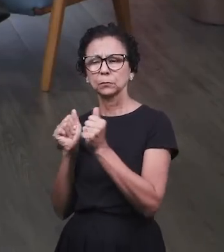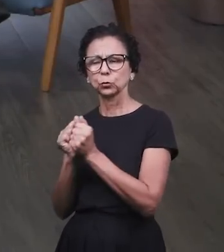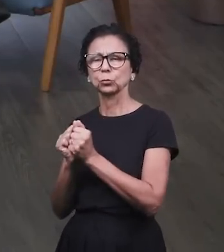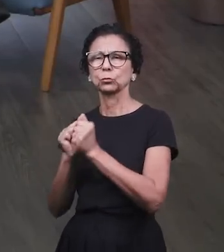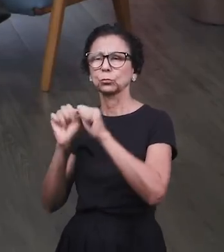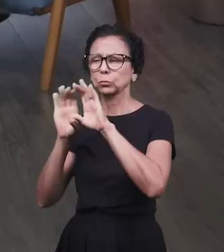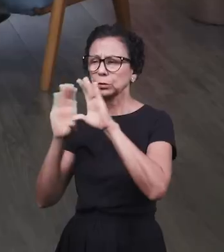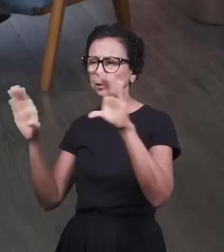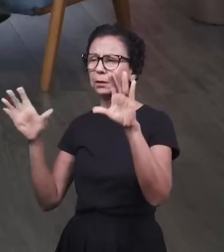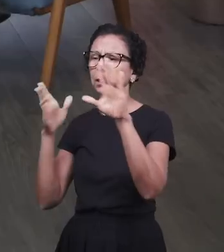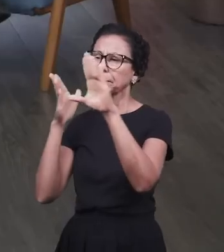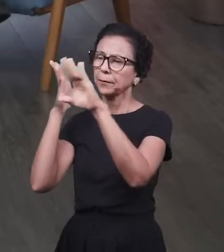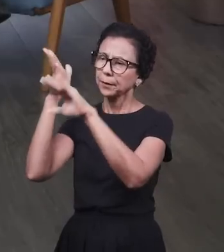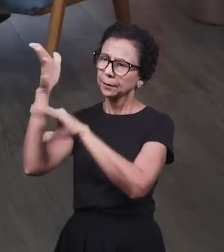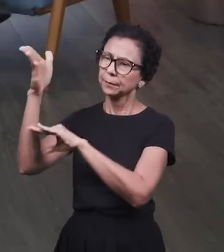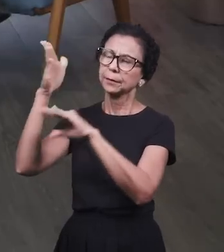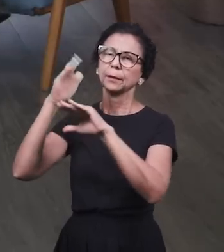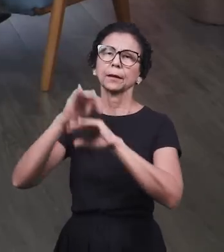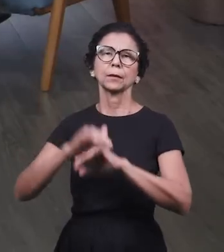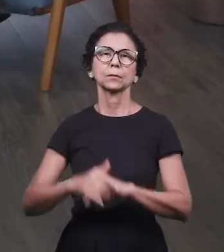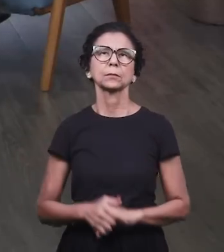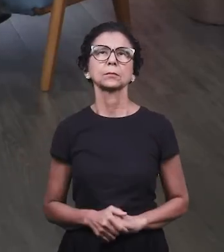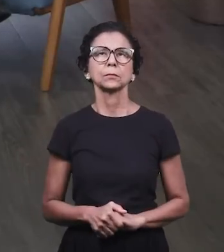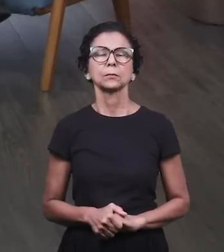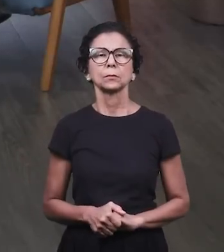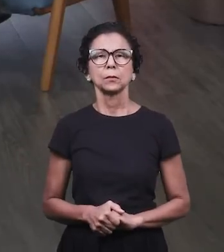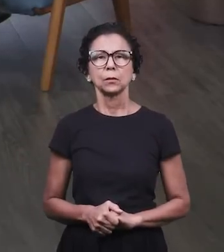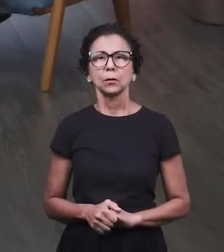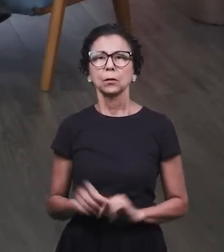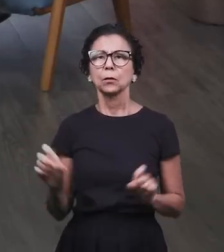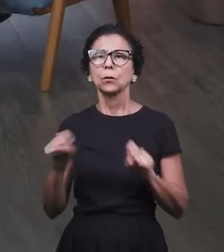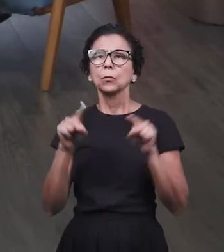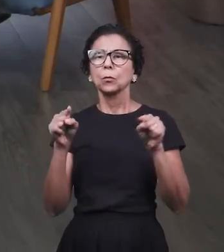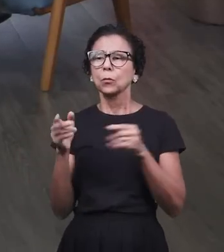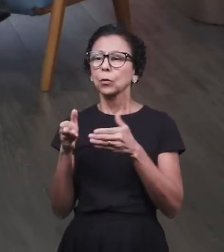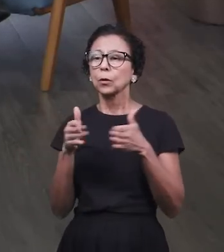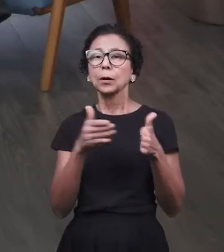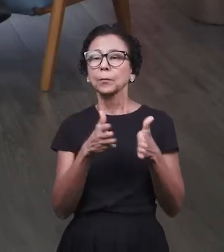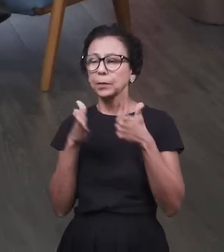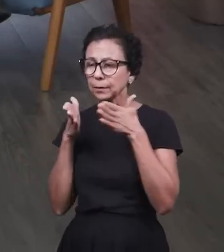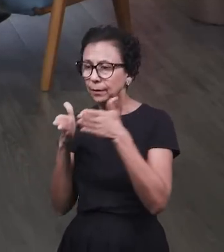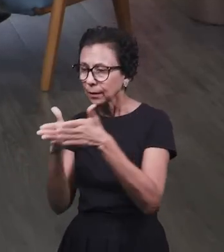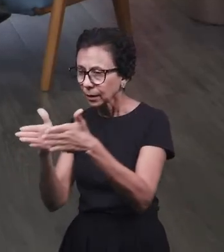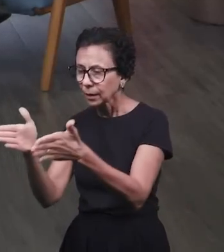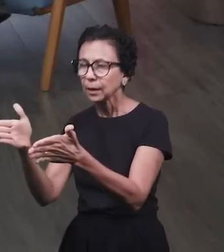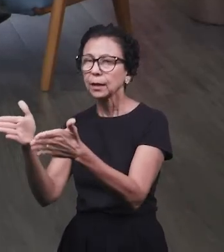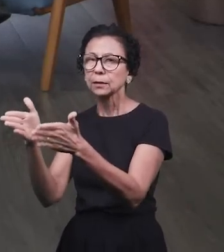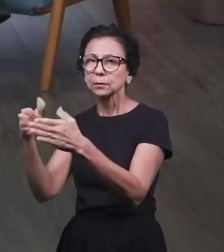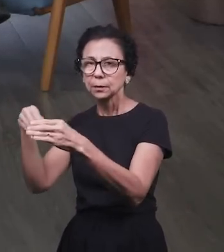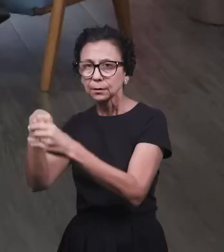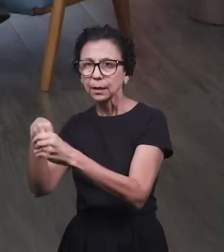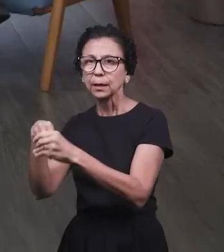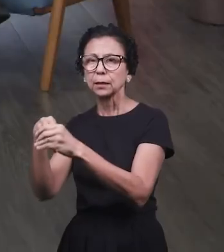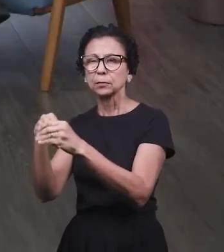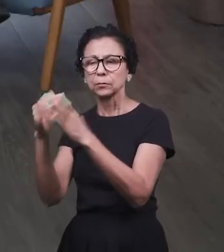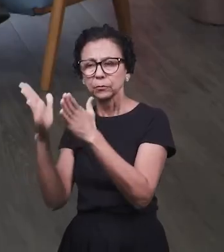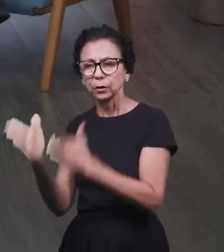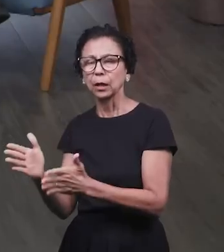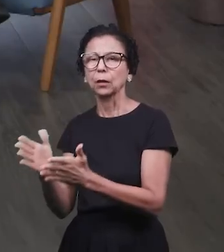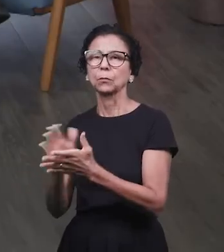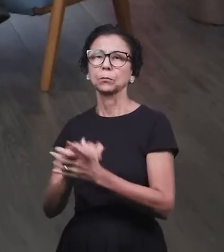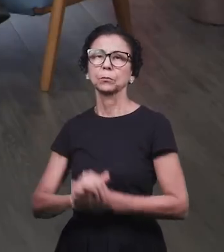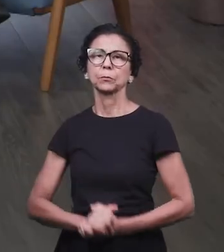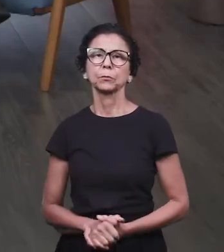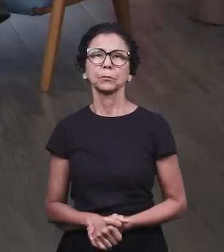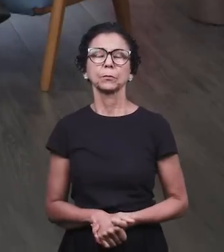vamos entrar por elas. Amém. Na medida que tu reveles o caminho, nós vamos andar por ele. Esse é o caminho, andai nele, né? A gente tem falado muito sobre isso. Glórias a Deus. É Amém.